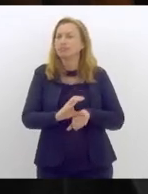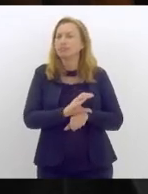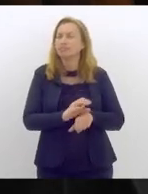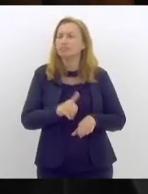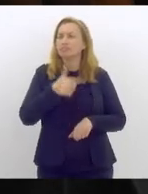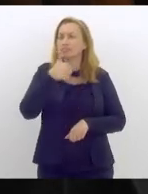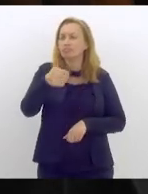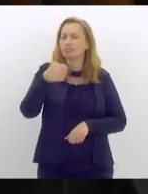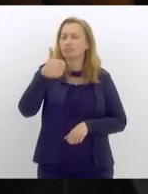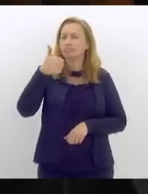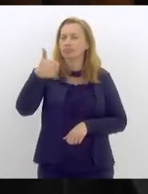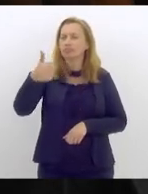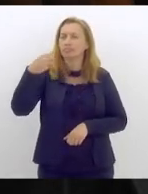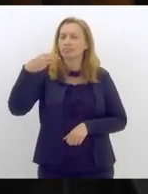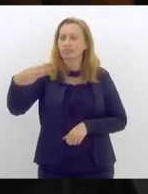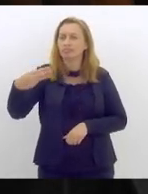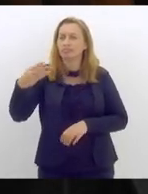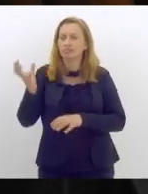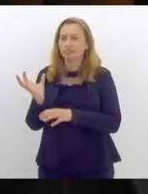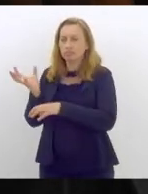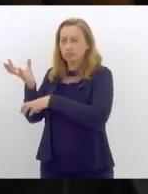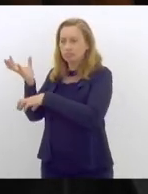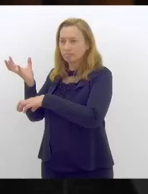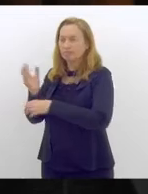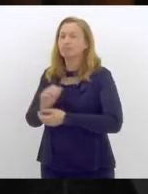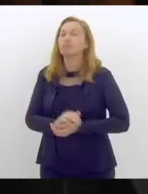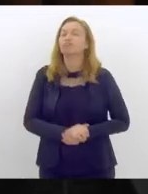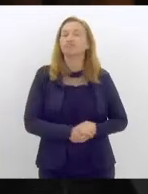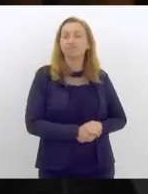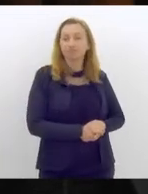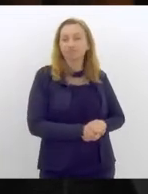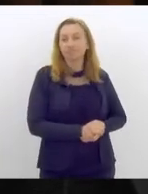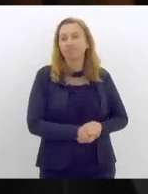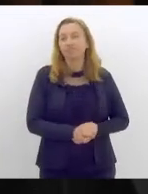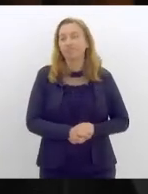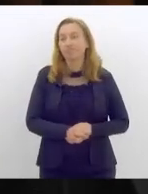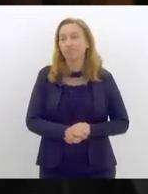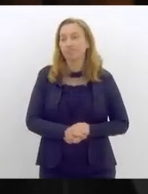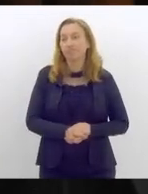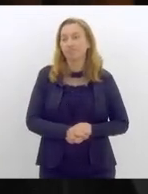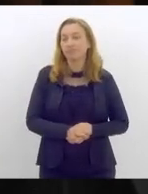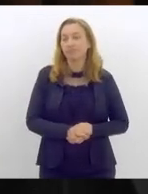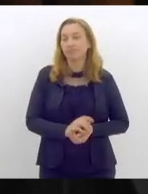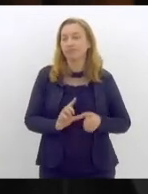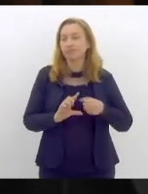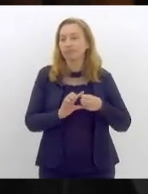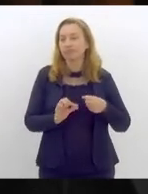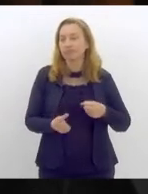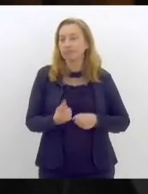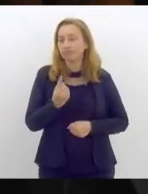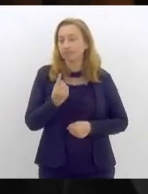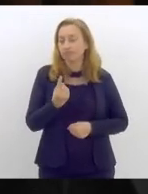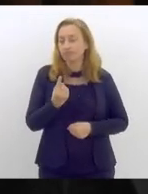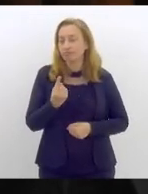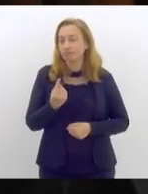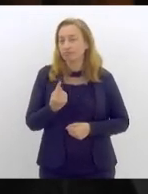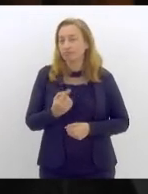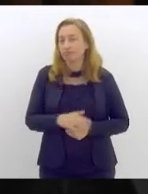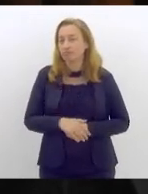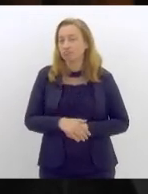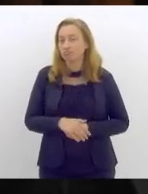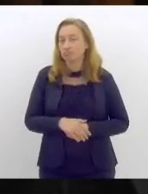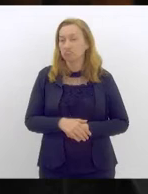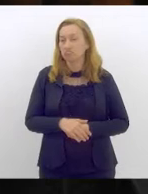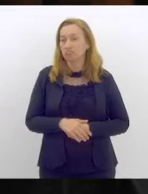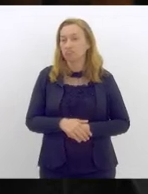113 pelo congresso nacional e um dos seus artigos que eu aqui não